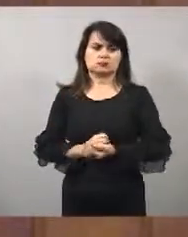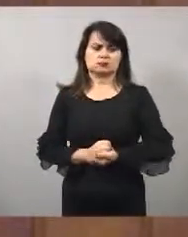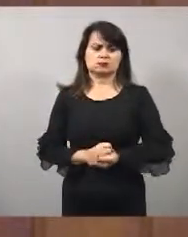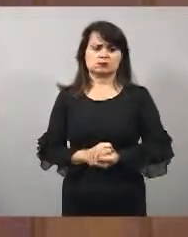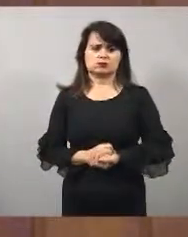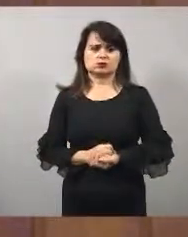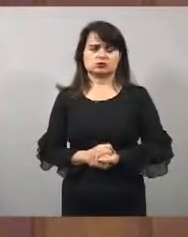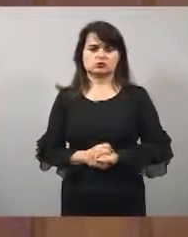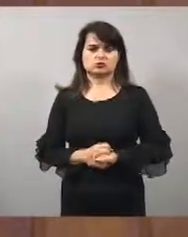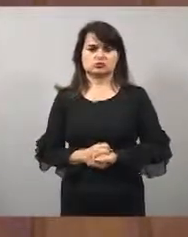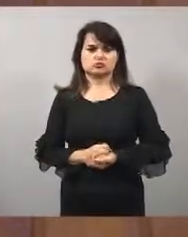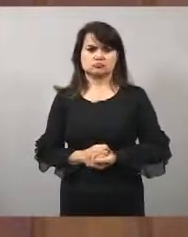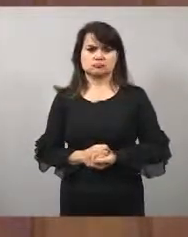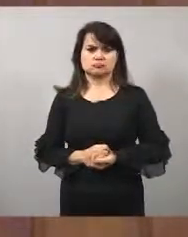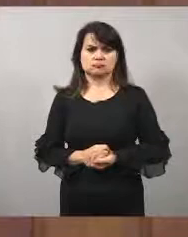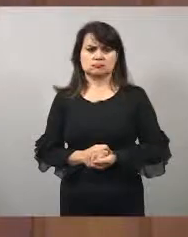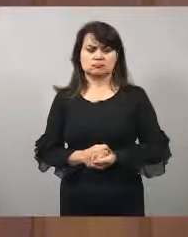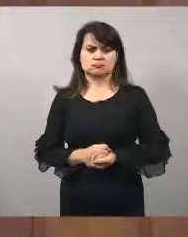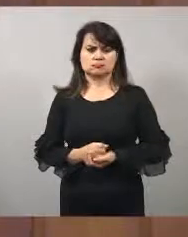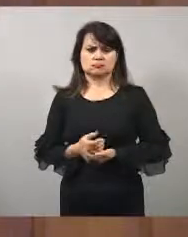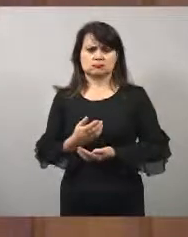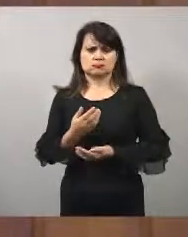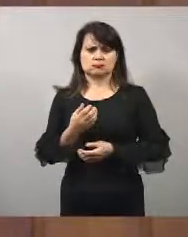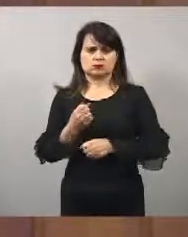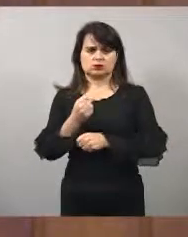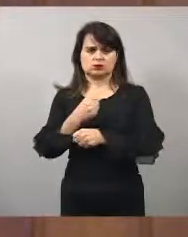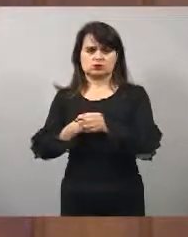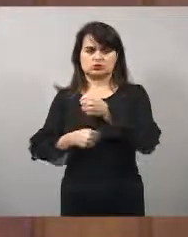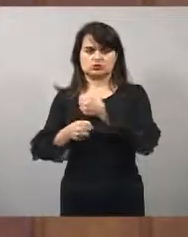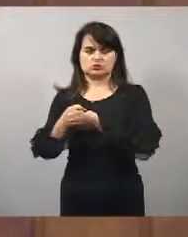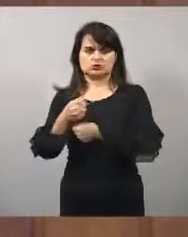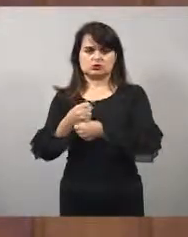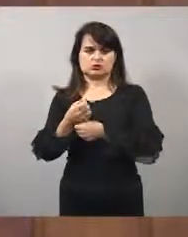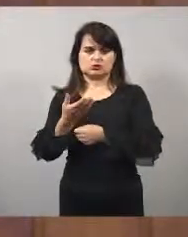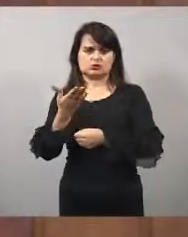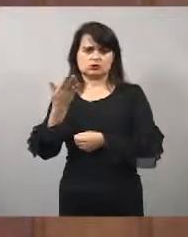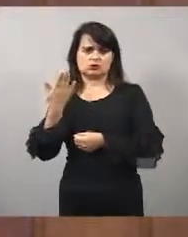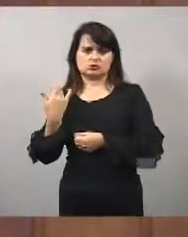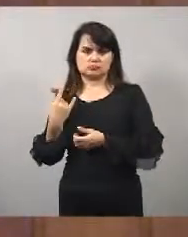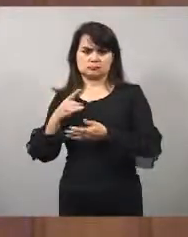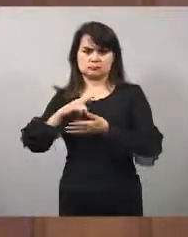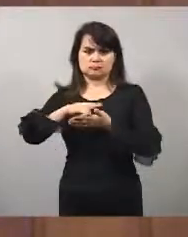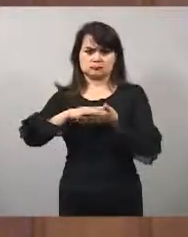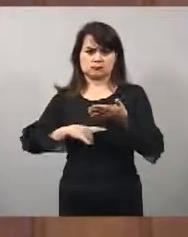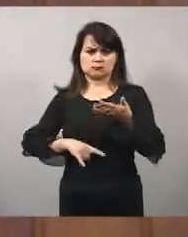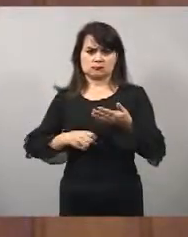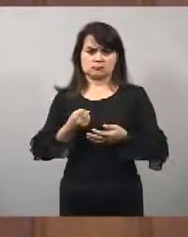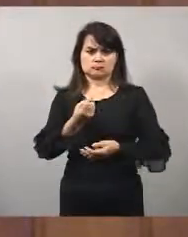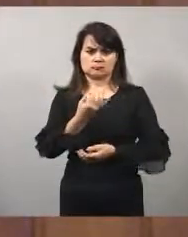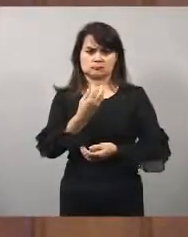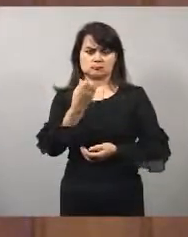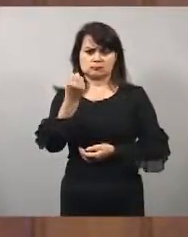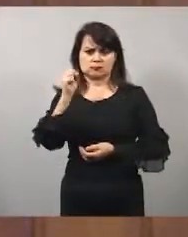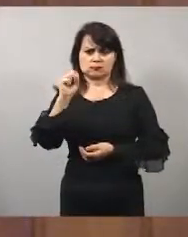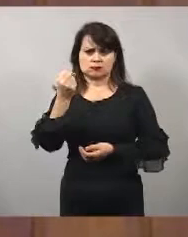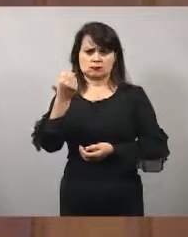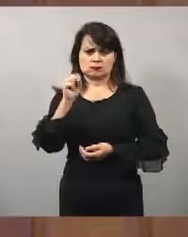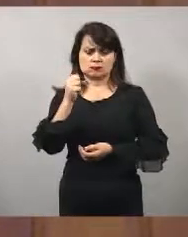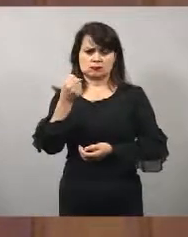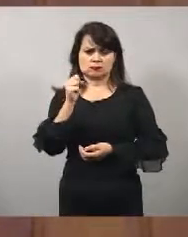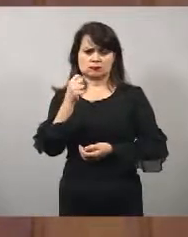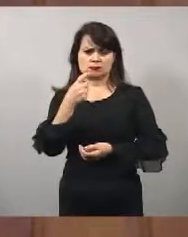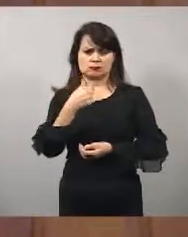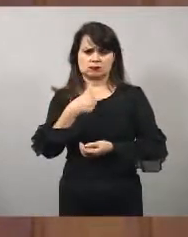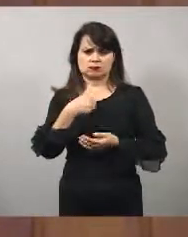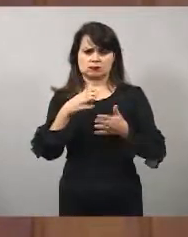Foi logo no início da minha legislatura, o ano passado, foi o requerimento de número 8. Provavelmente, no início de fevereiro, eu